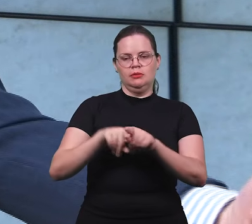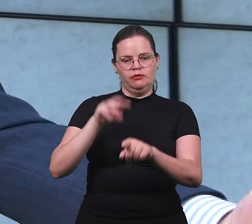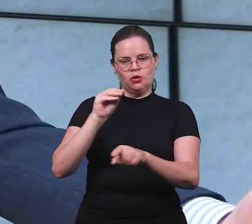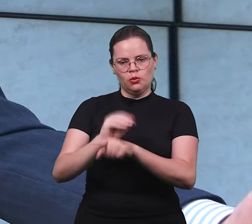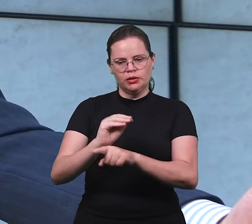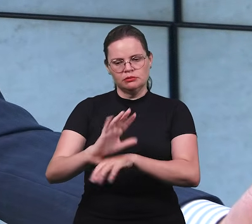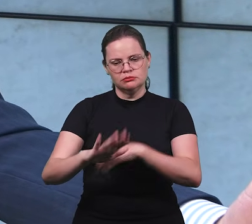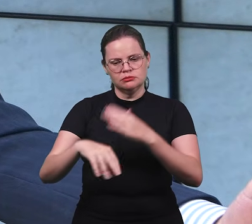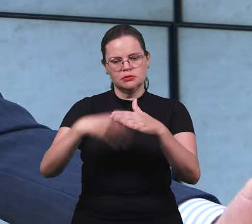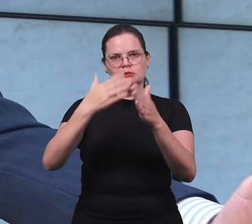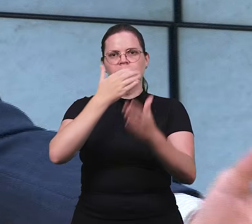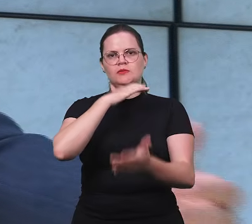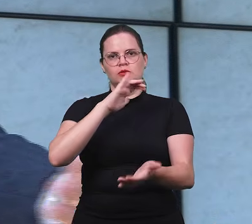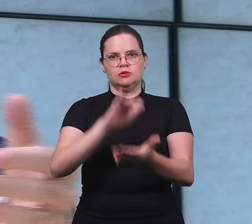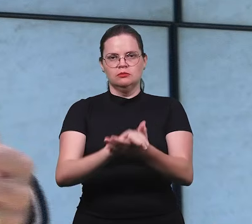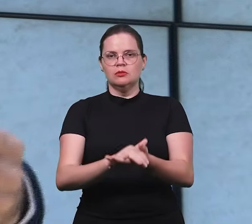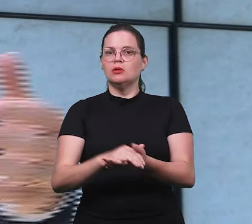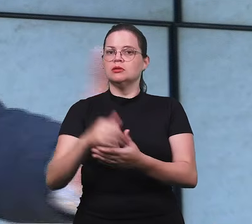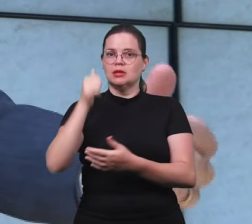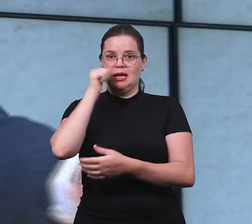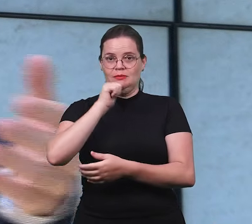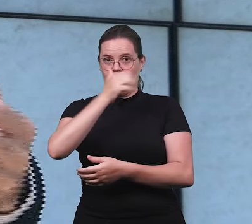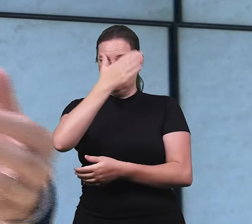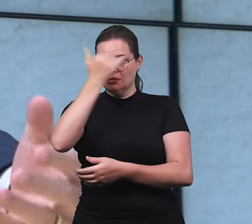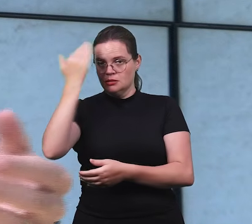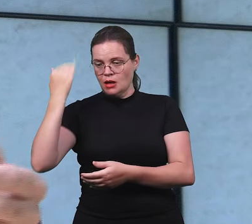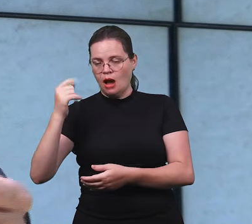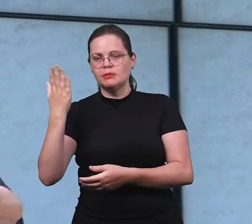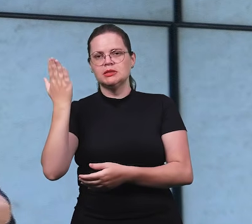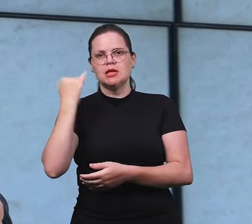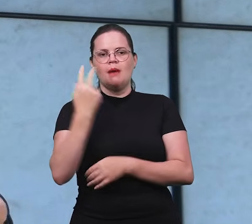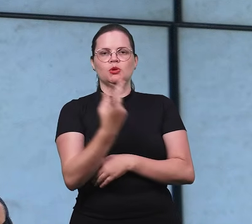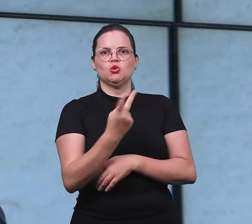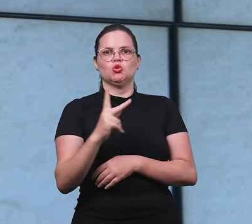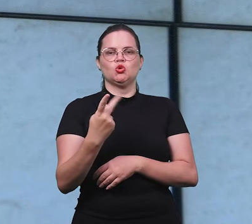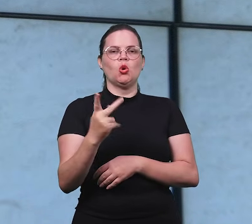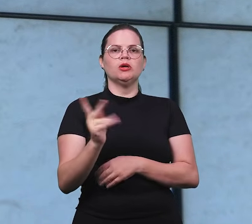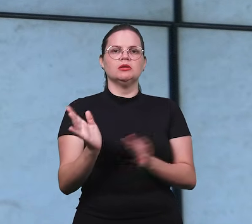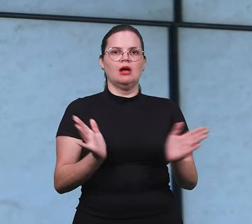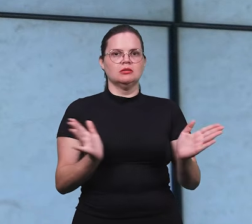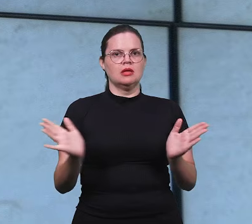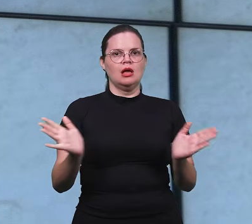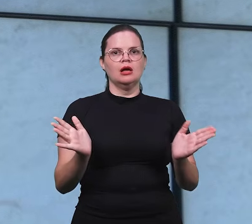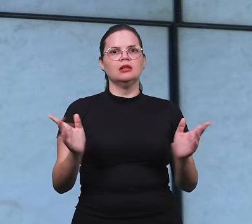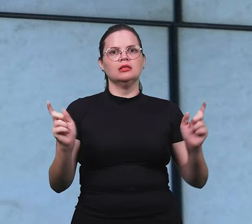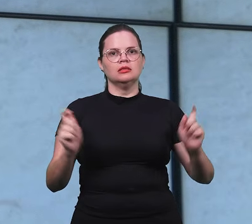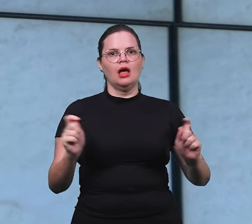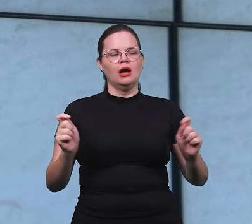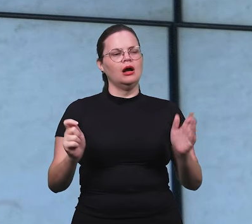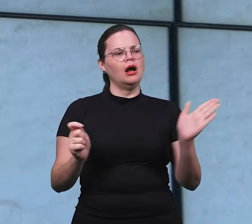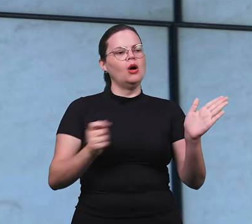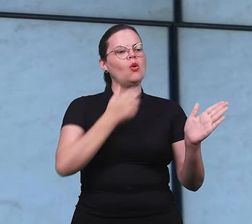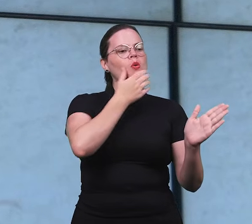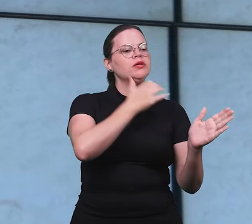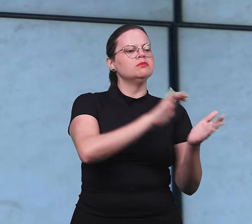o esposo. Ela dá esse acesso a ambas as partes. Não, a esposa, a mãe, ela